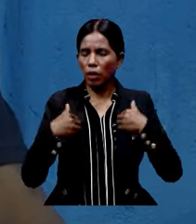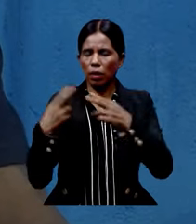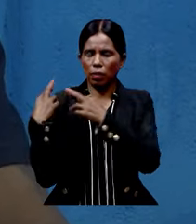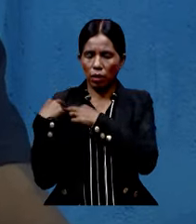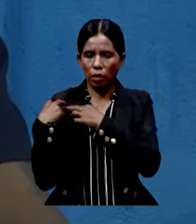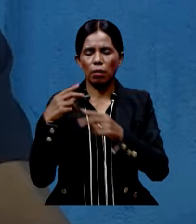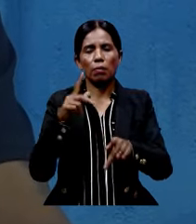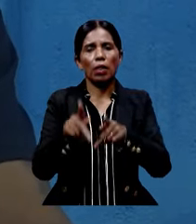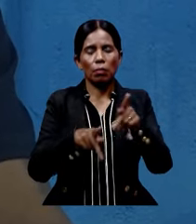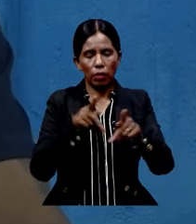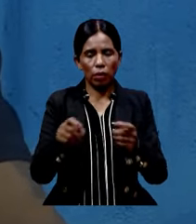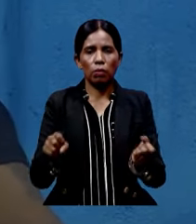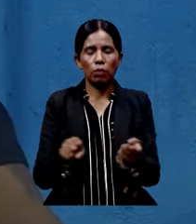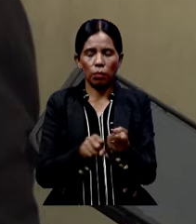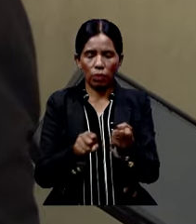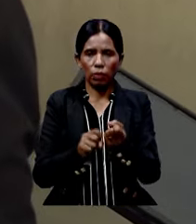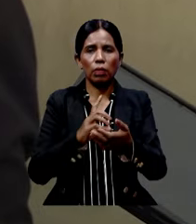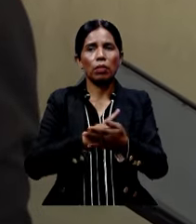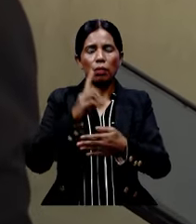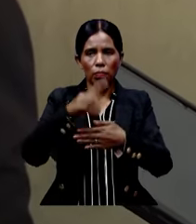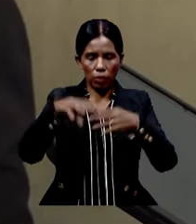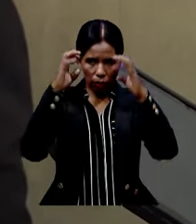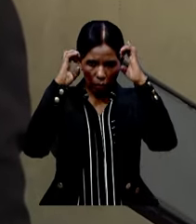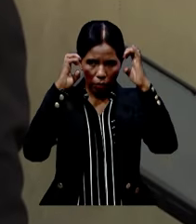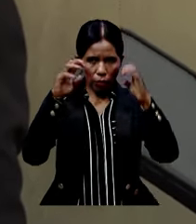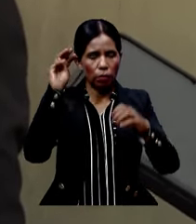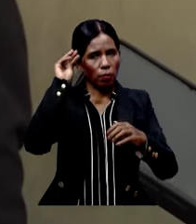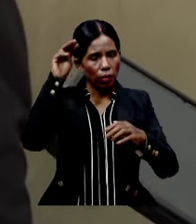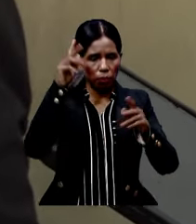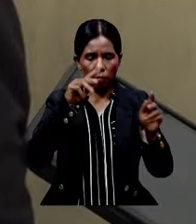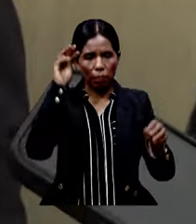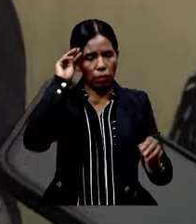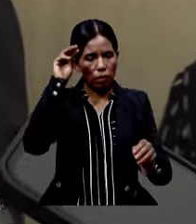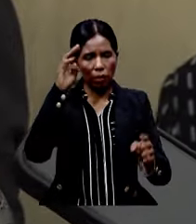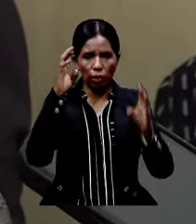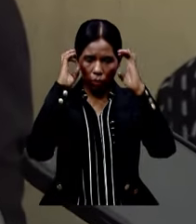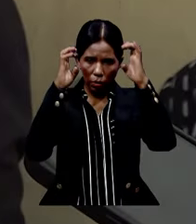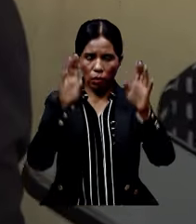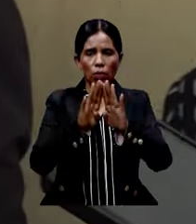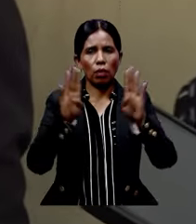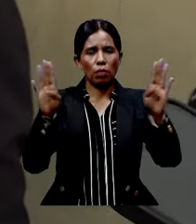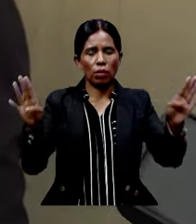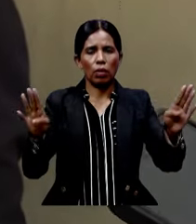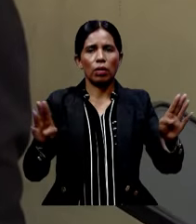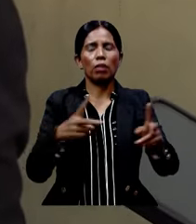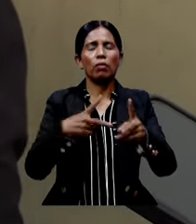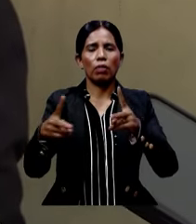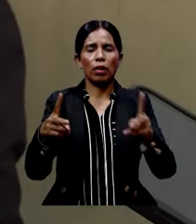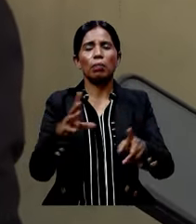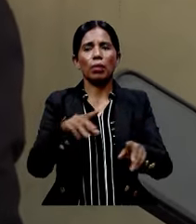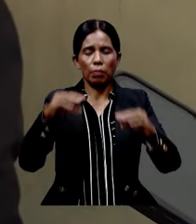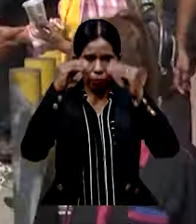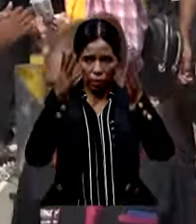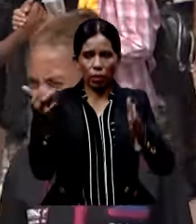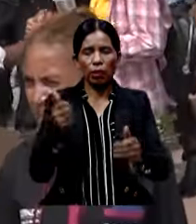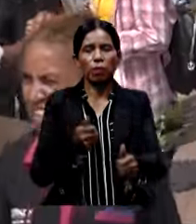ne contribui ba desenvolvimento de educação. Ter plano Ministério da Educação ser lo que fale concurso público ba professores sirakne, hori tuir